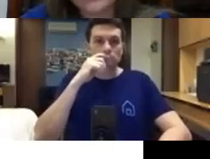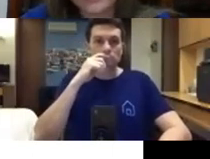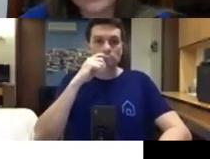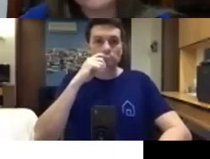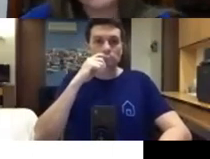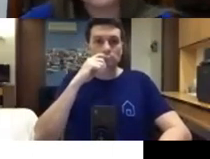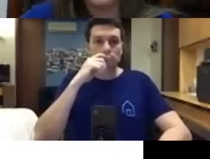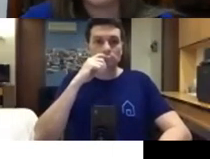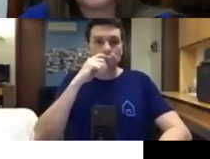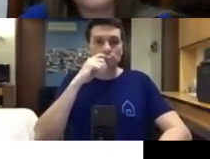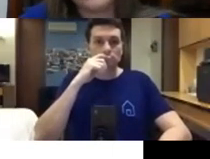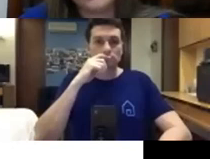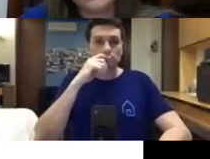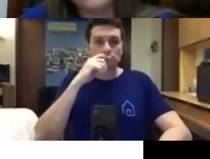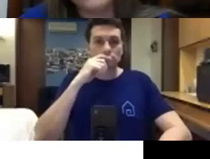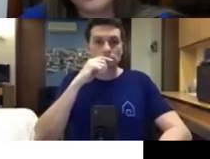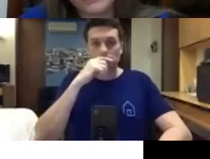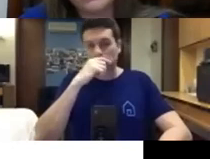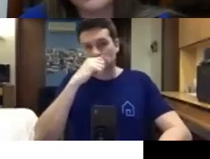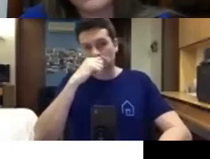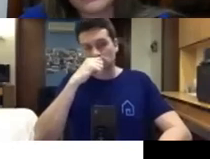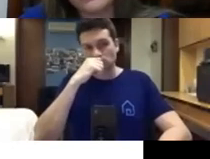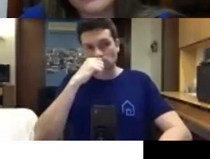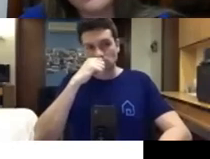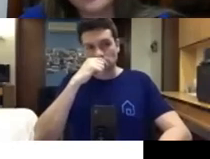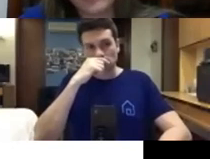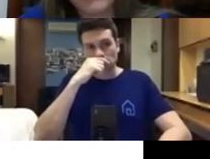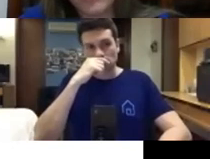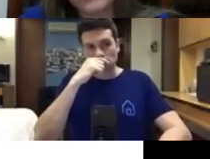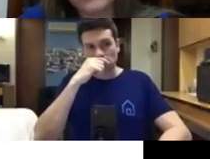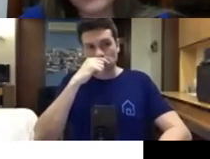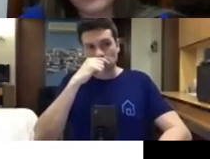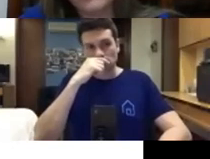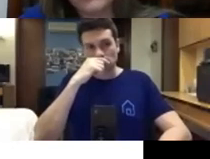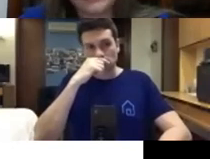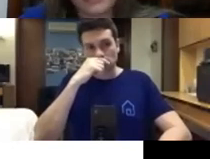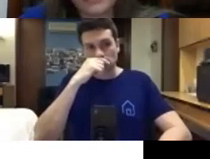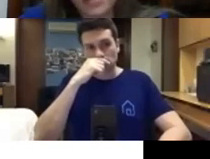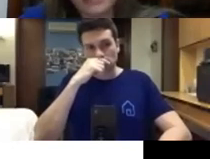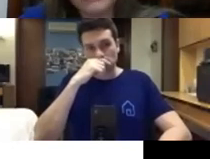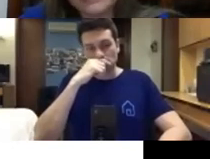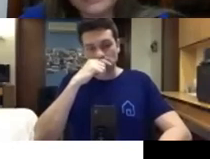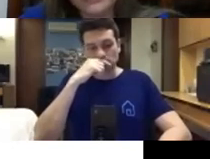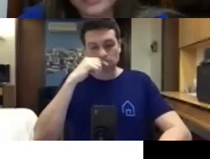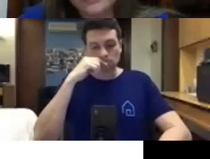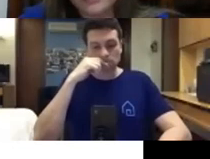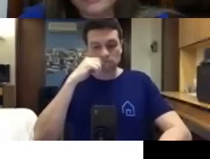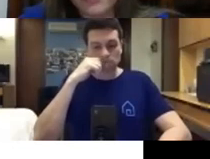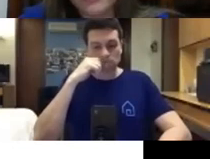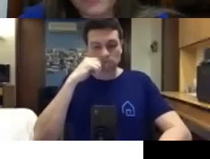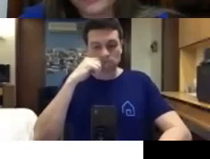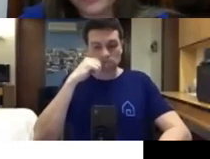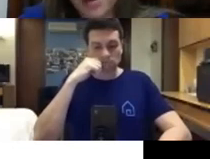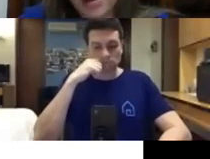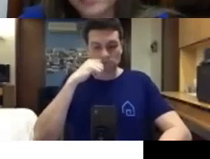acontecendo lá dentro, né? Se nós temos o conhecimento aqui do formato, né, desses compostos, então, por exemplo, aqui a minha tringita